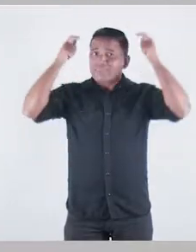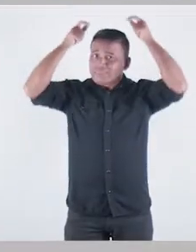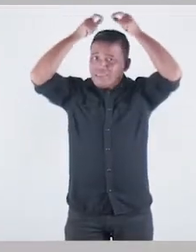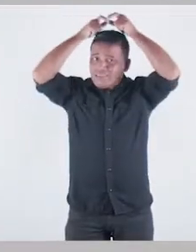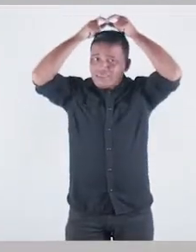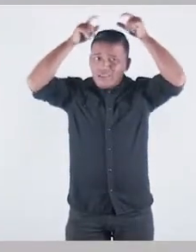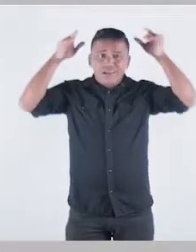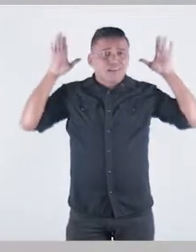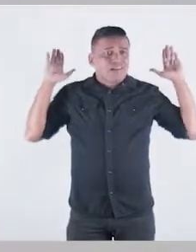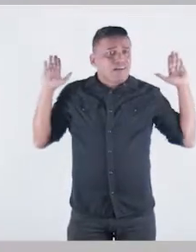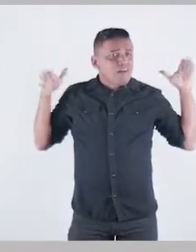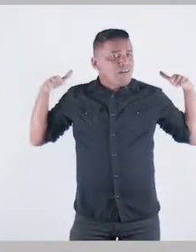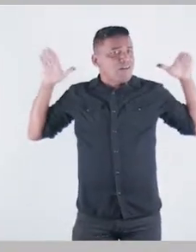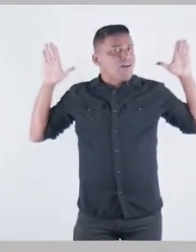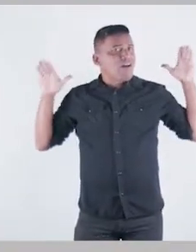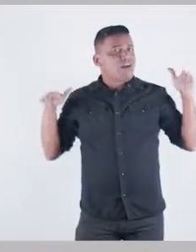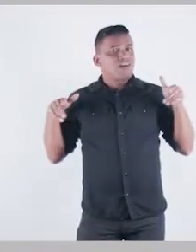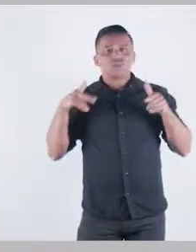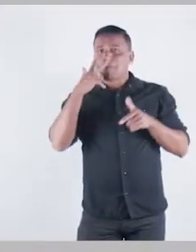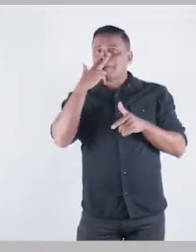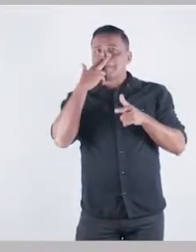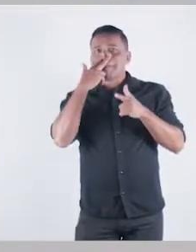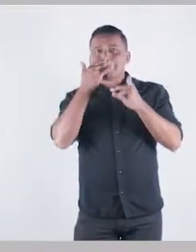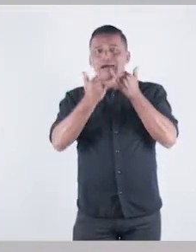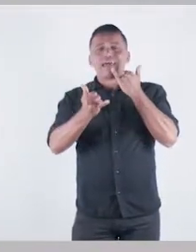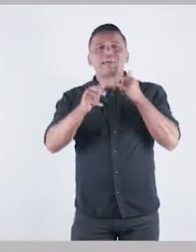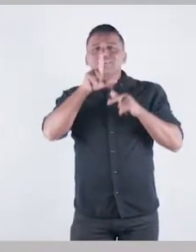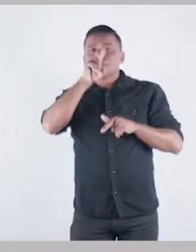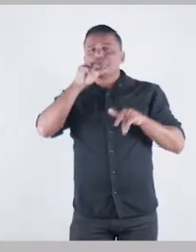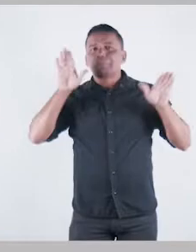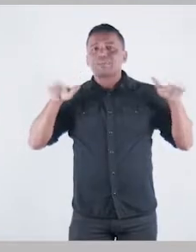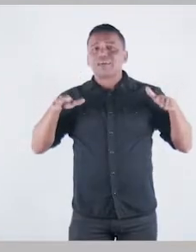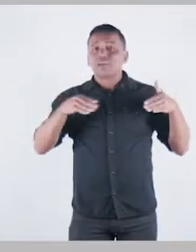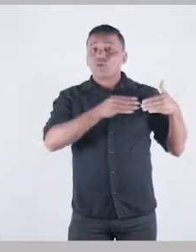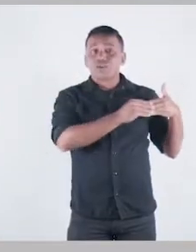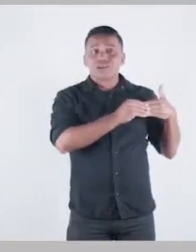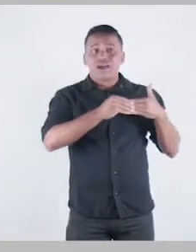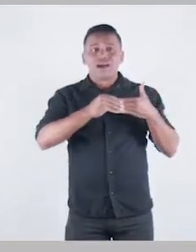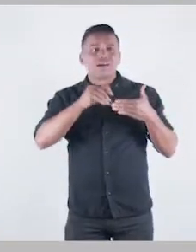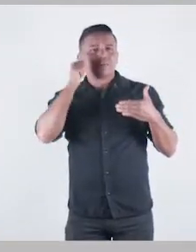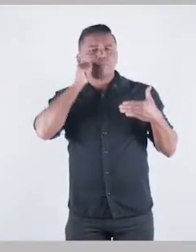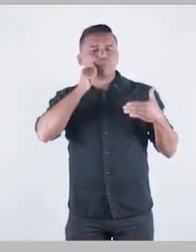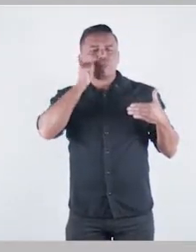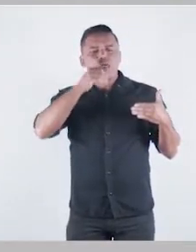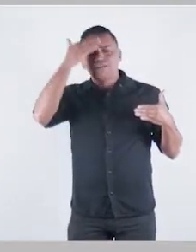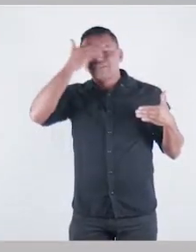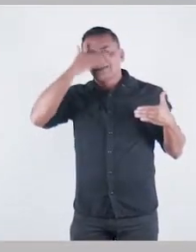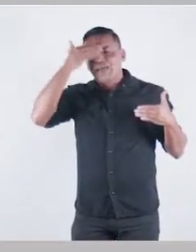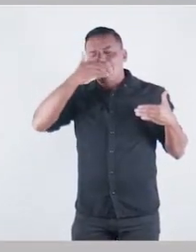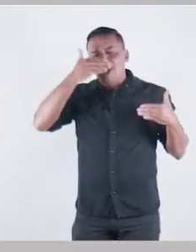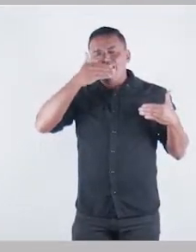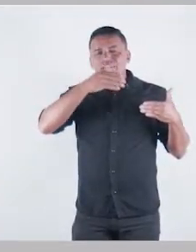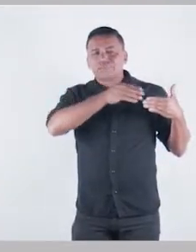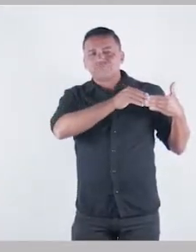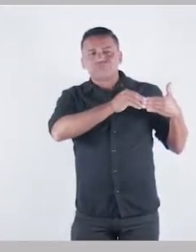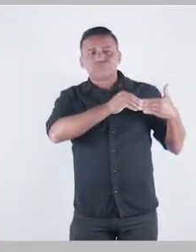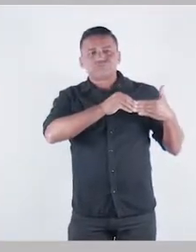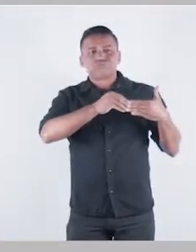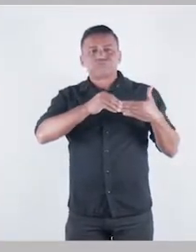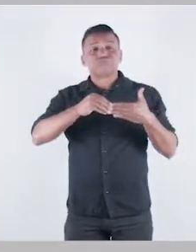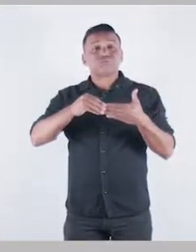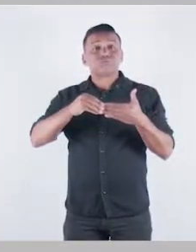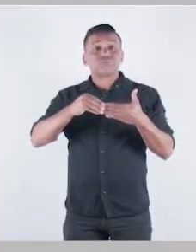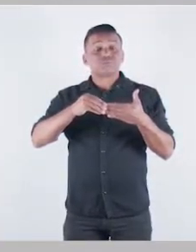meio passarinhos, guiado por uma senhora cega e equilibrista, que para o colo